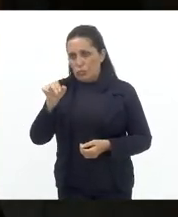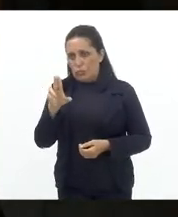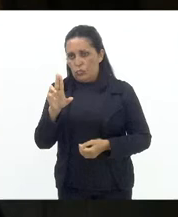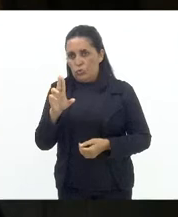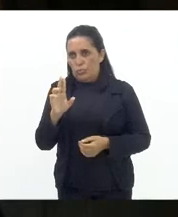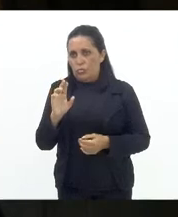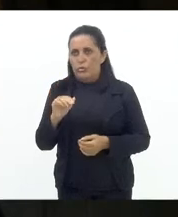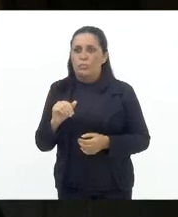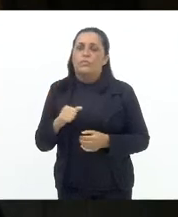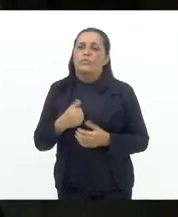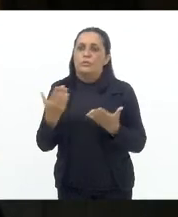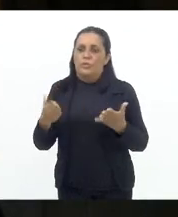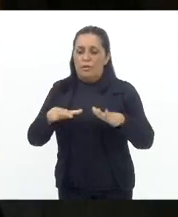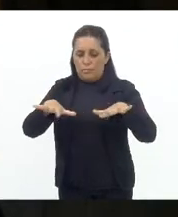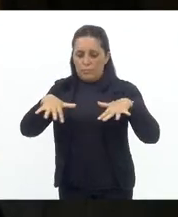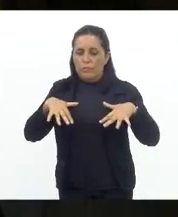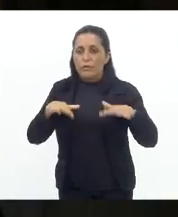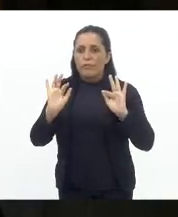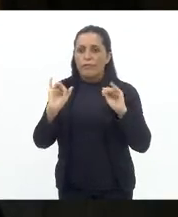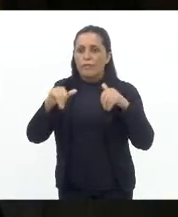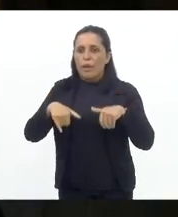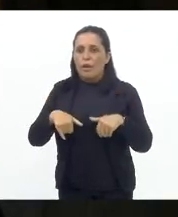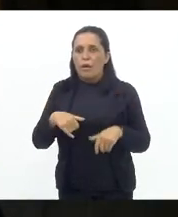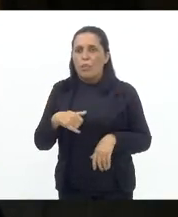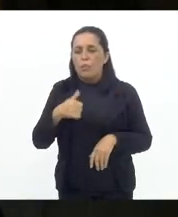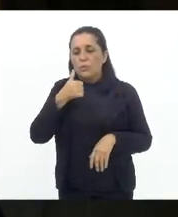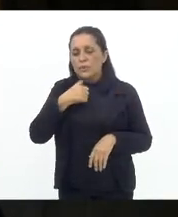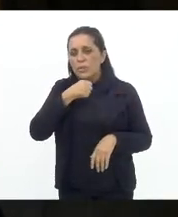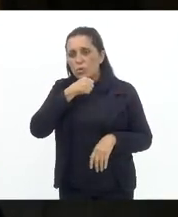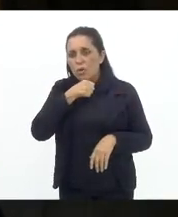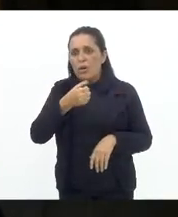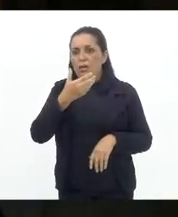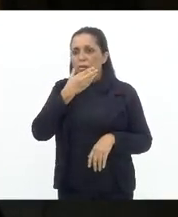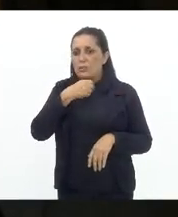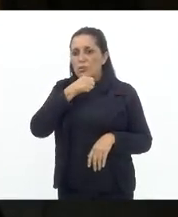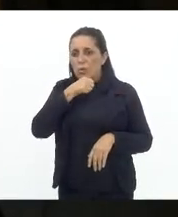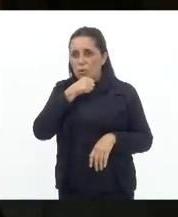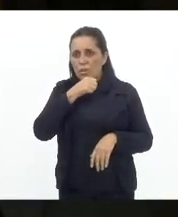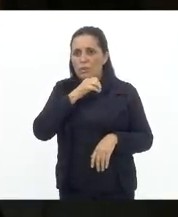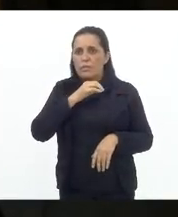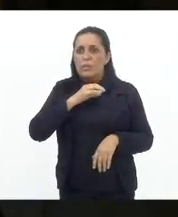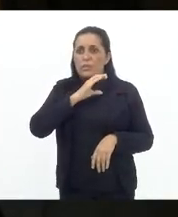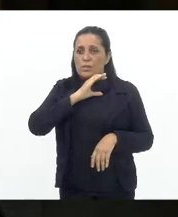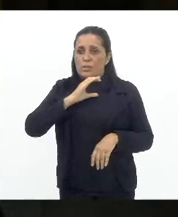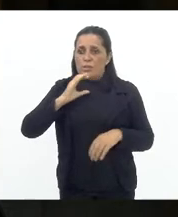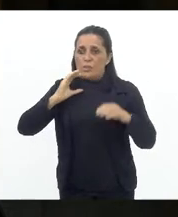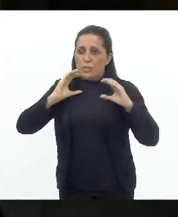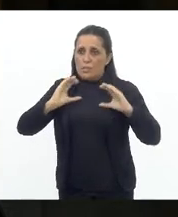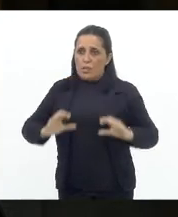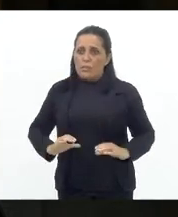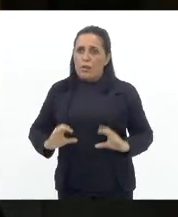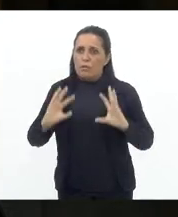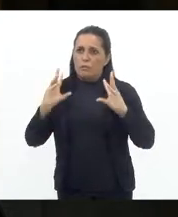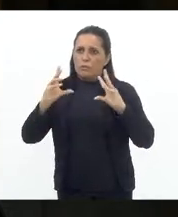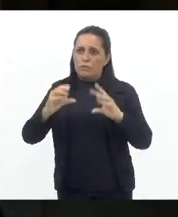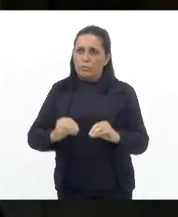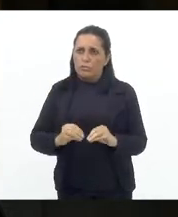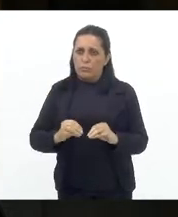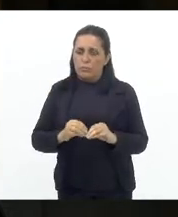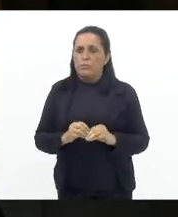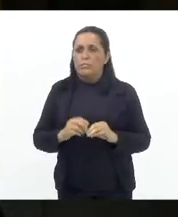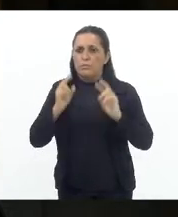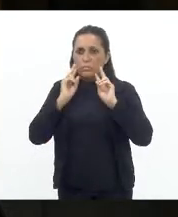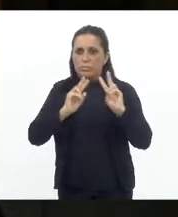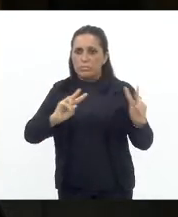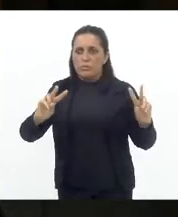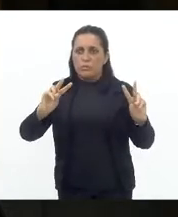expediente final senhoras deputadas e senhores deputados cidadãs e cidadãos que nos assistem pela TV